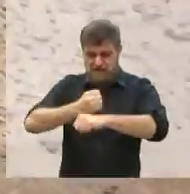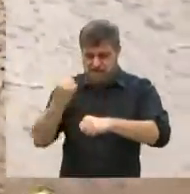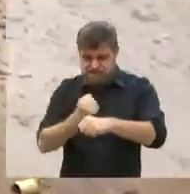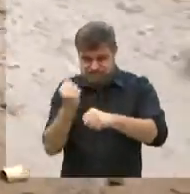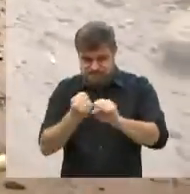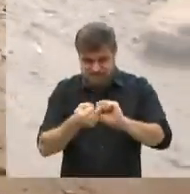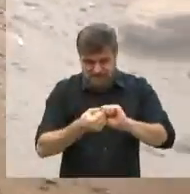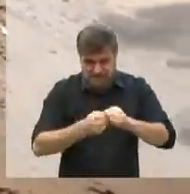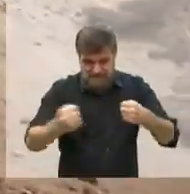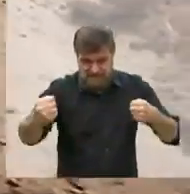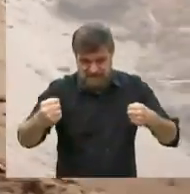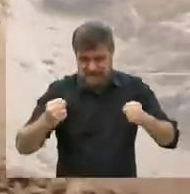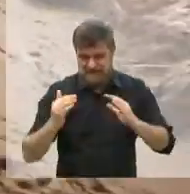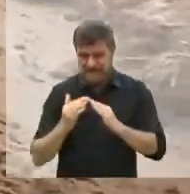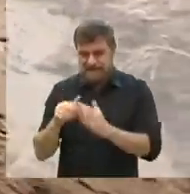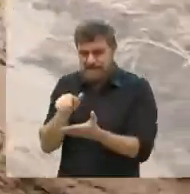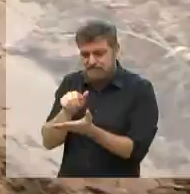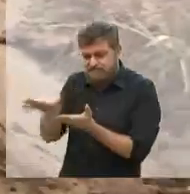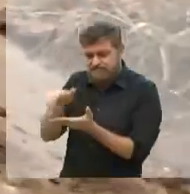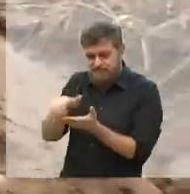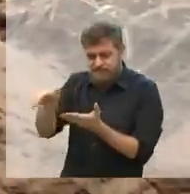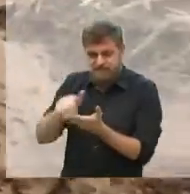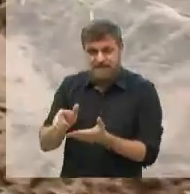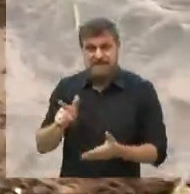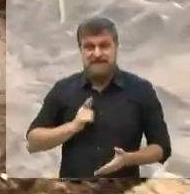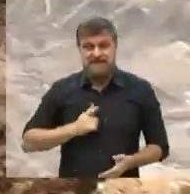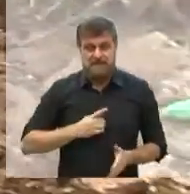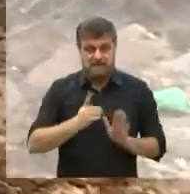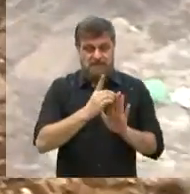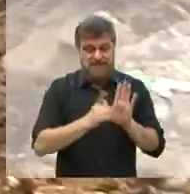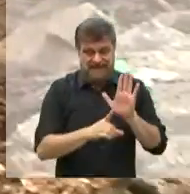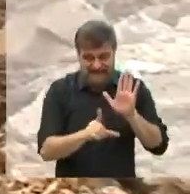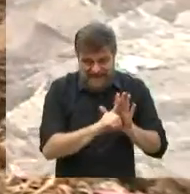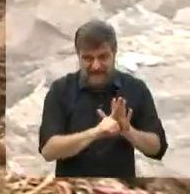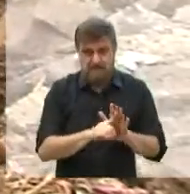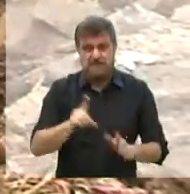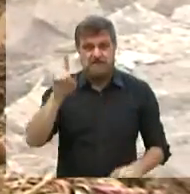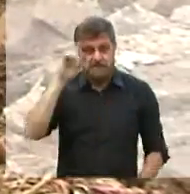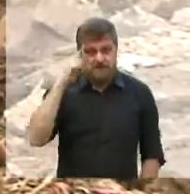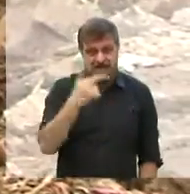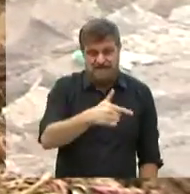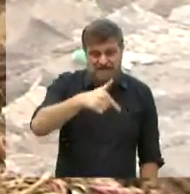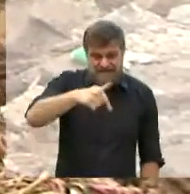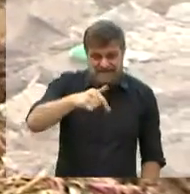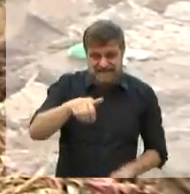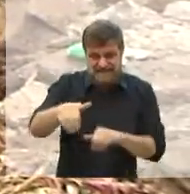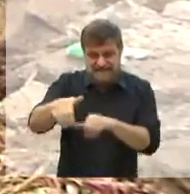de Viracopos, ele foi decretado no dia 27 de setembro do ano de